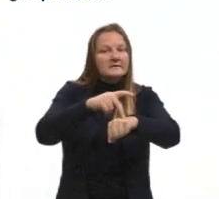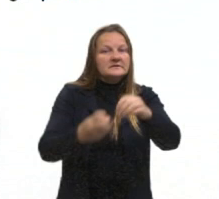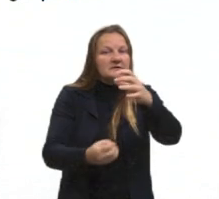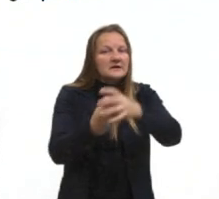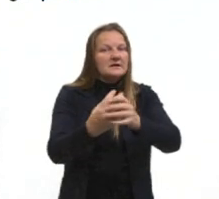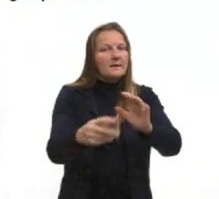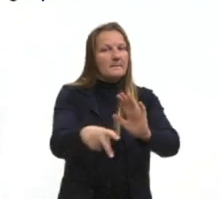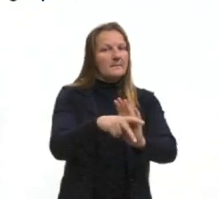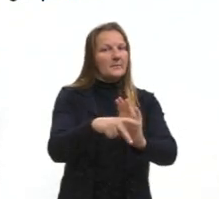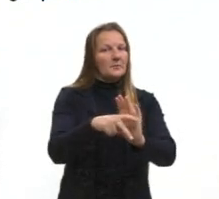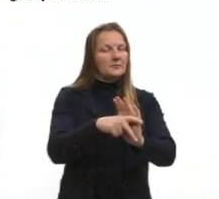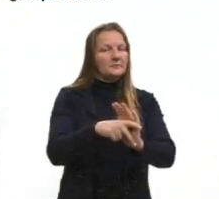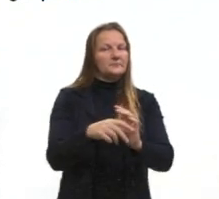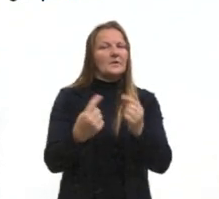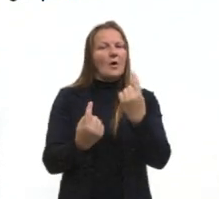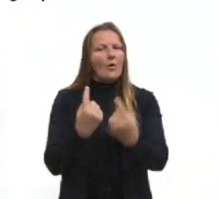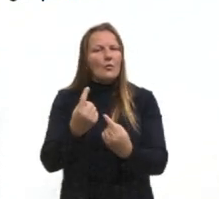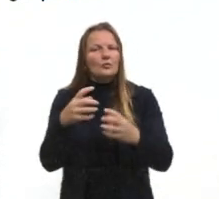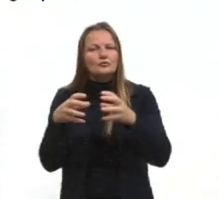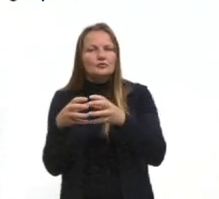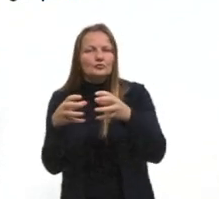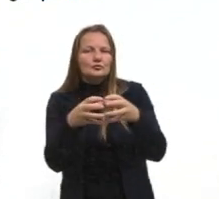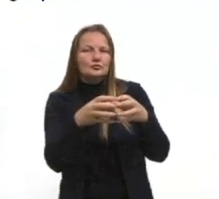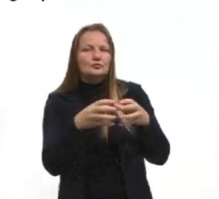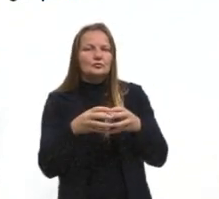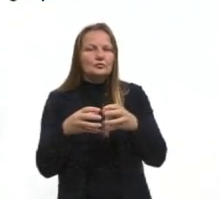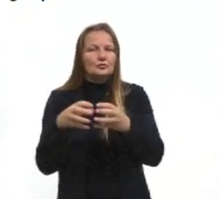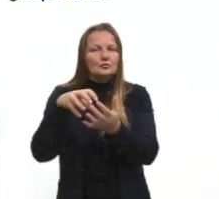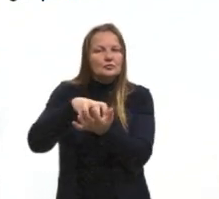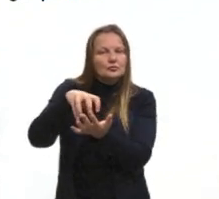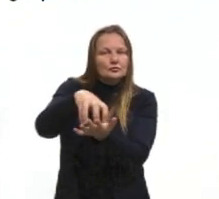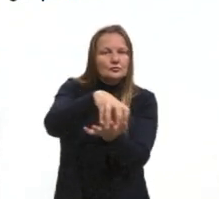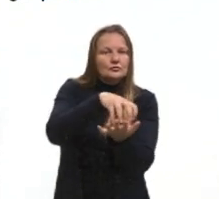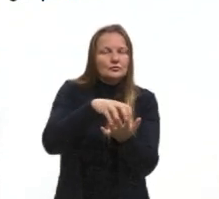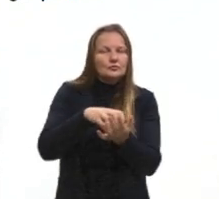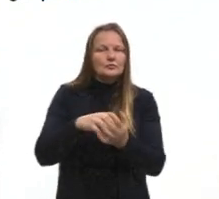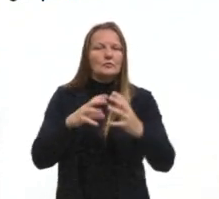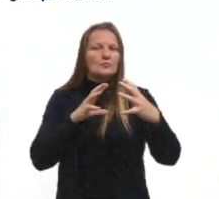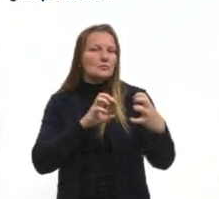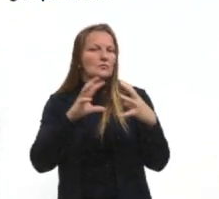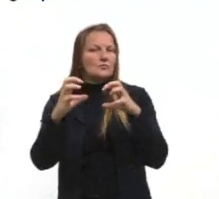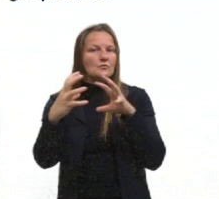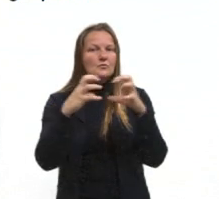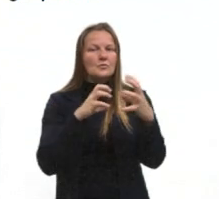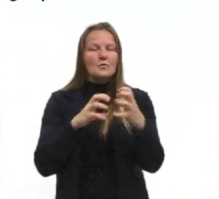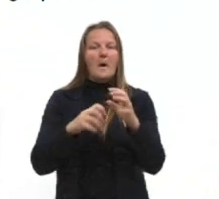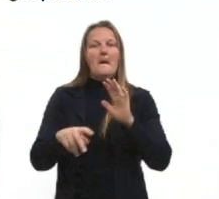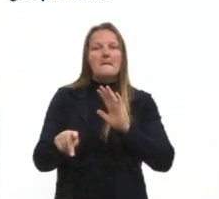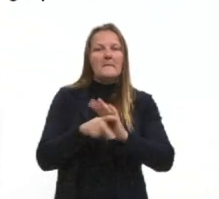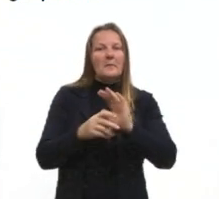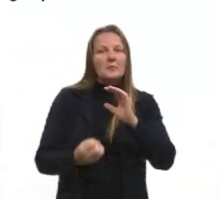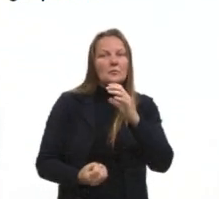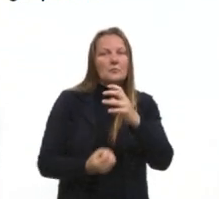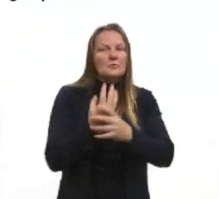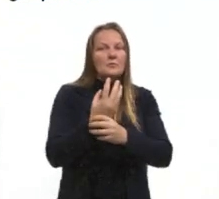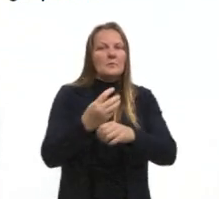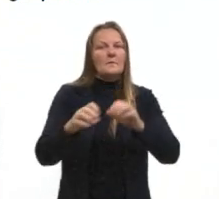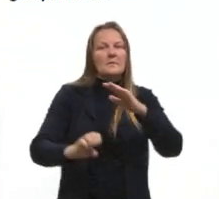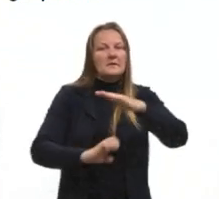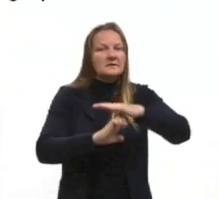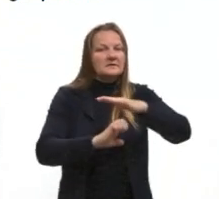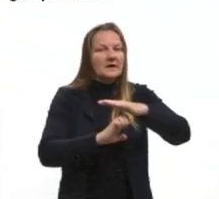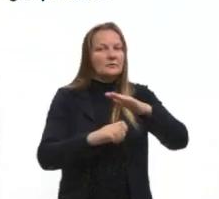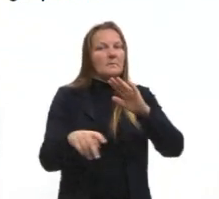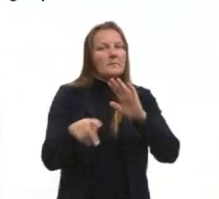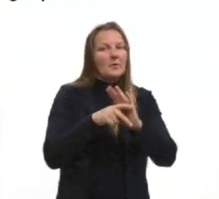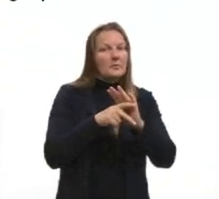muitas dessas tribos acabam entrando em choque aí para construir seus próprios estados né seu estado nação